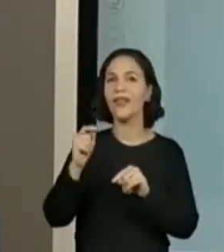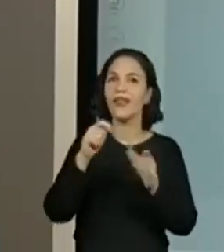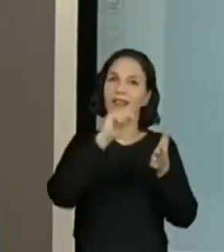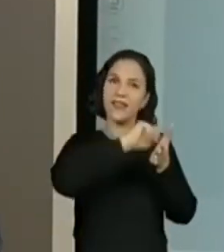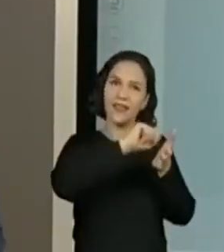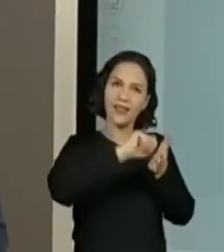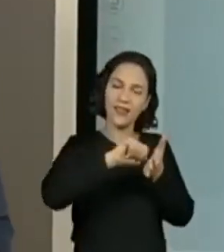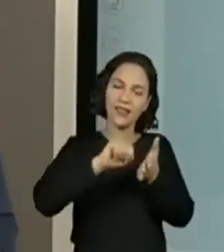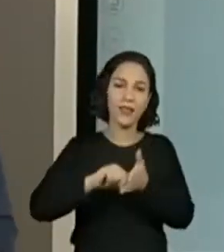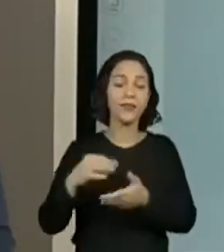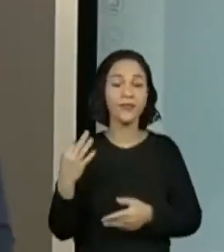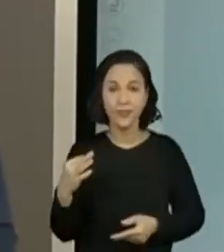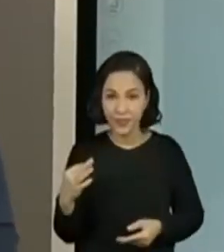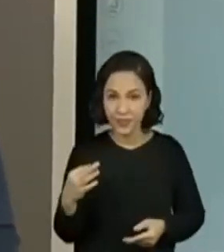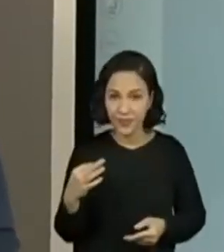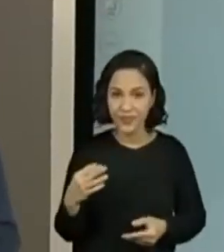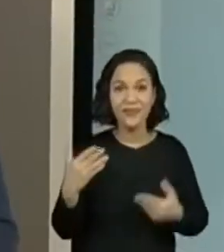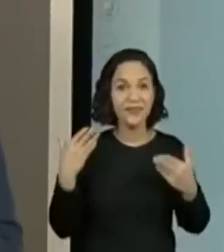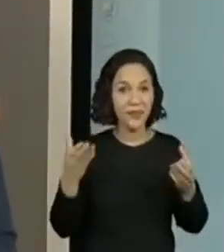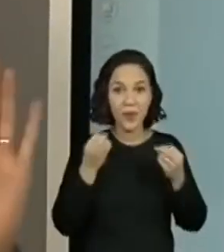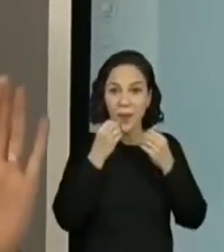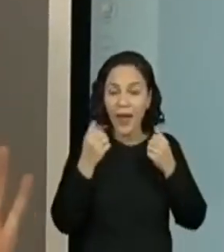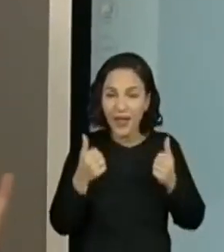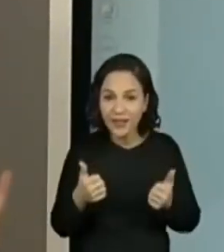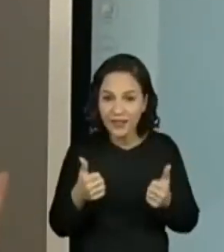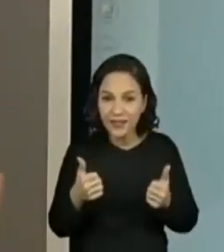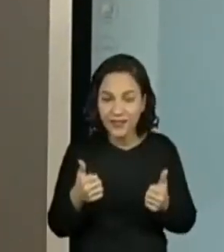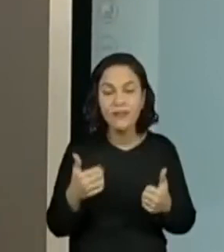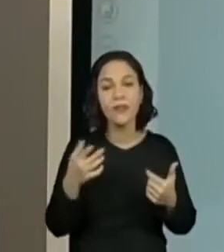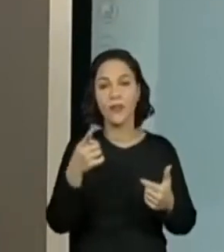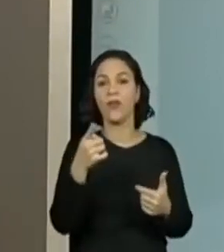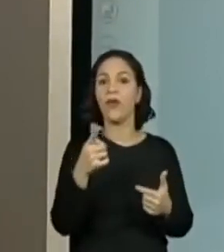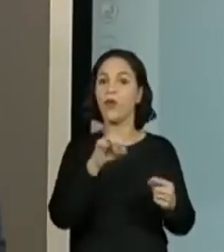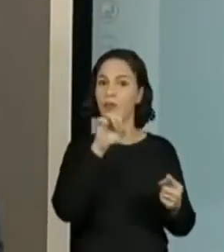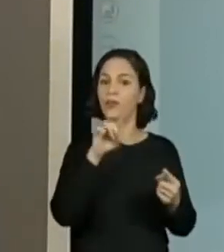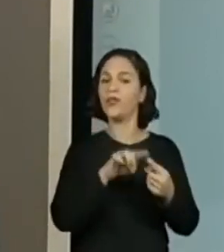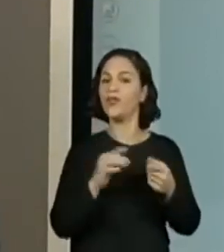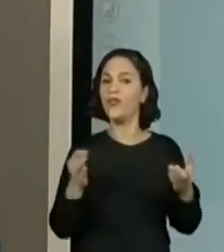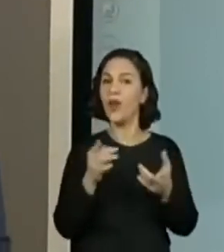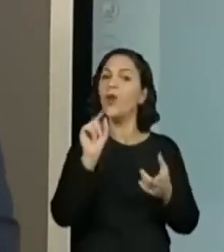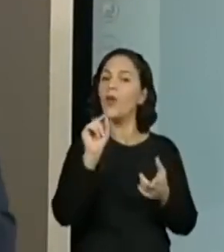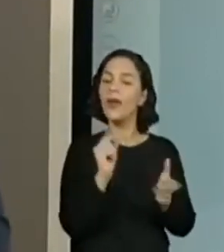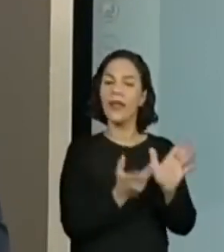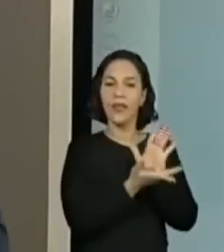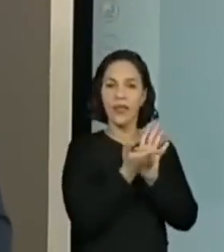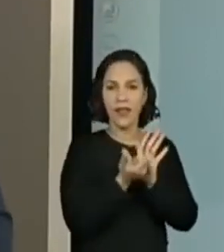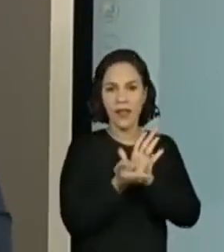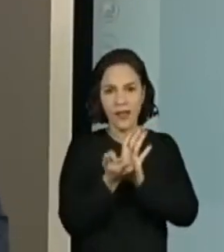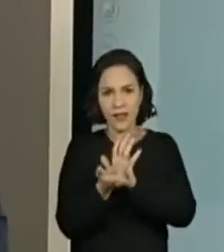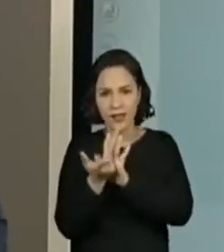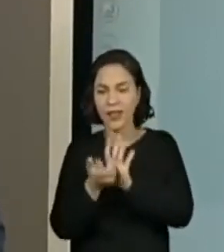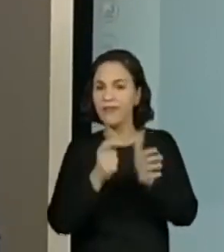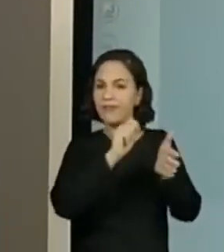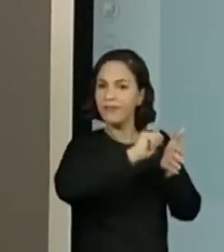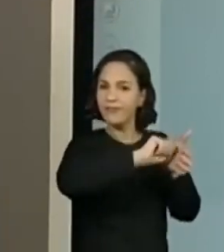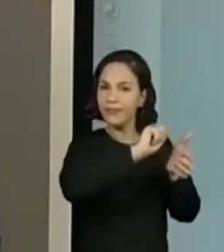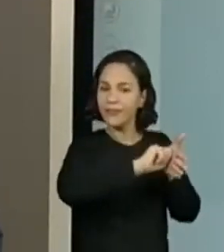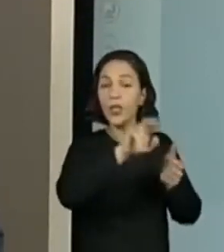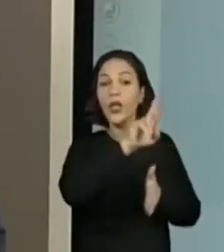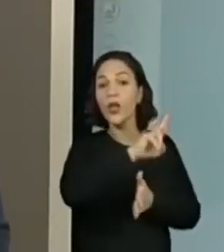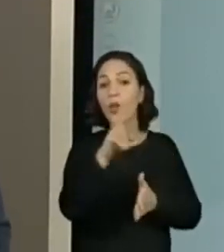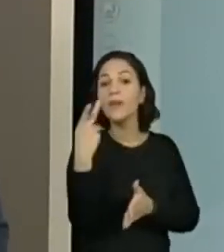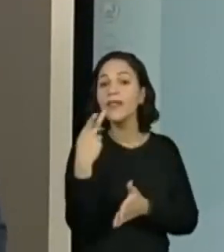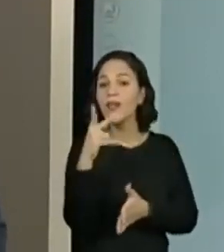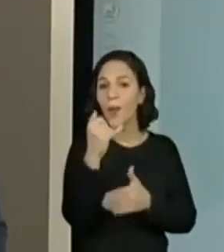Sim. Certo? Certo. Tudo bem, então? Então você já tem uma missão, que é desenhar e escrever o nome